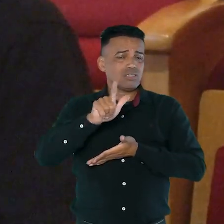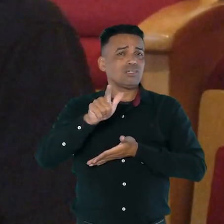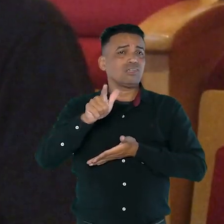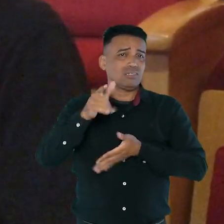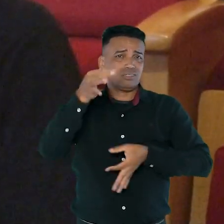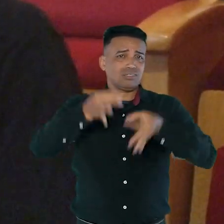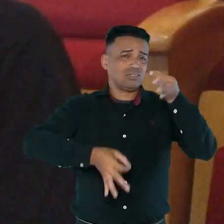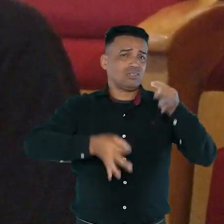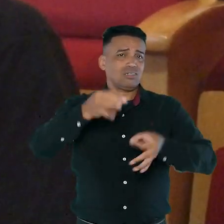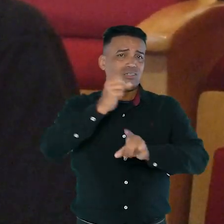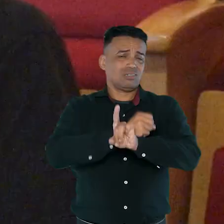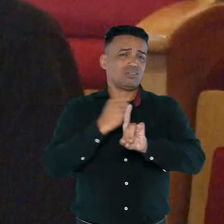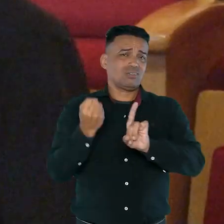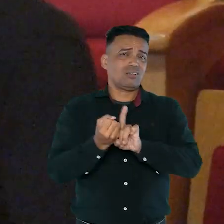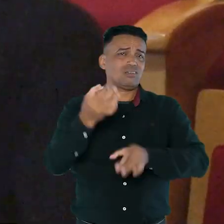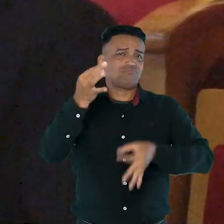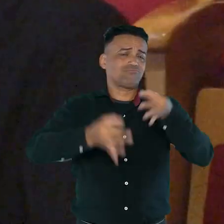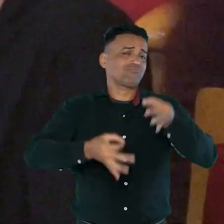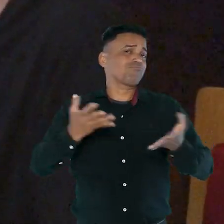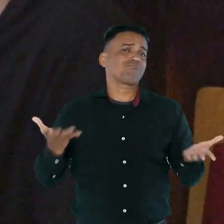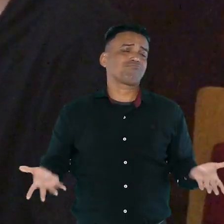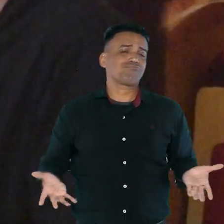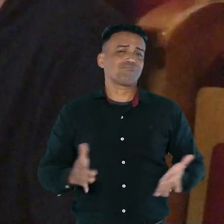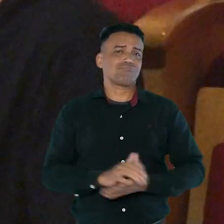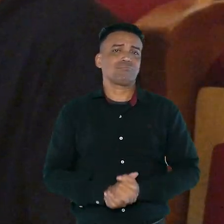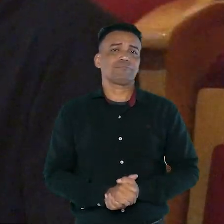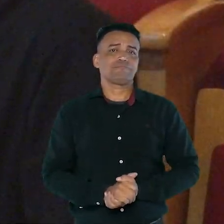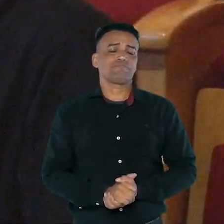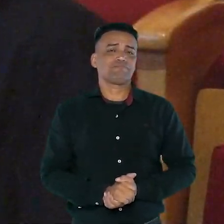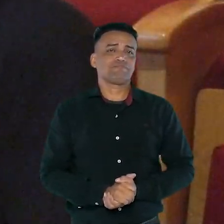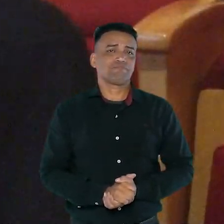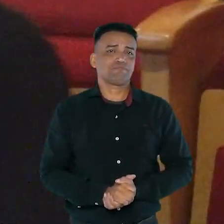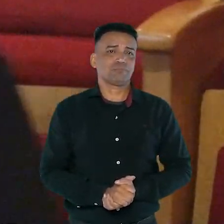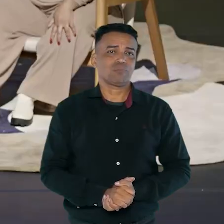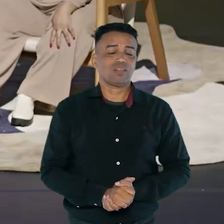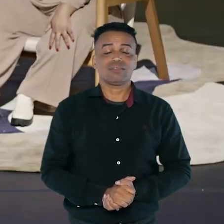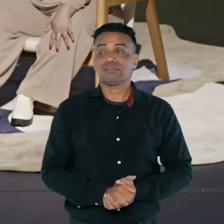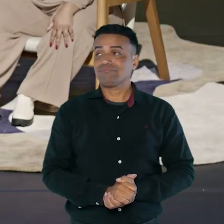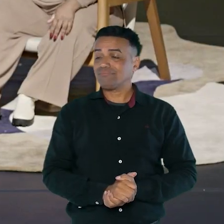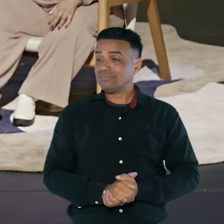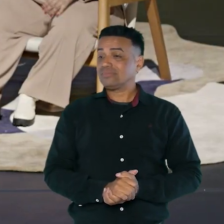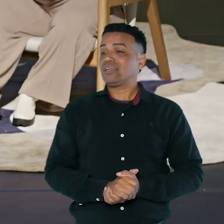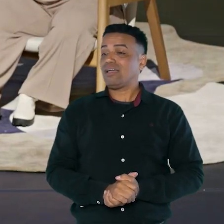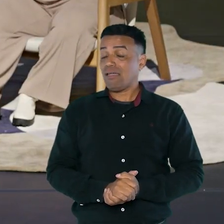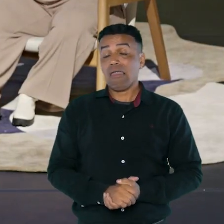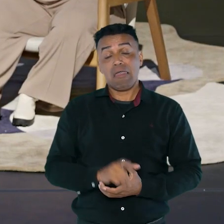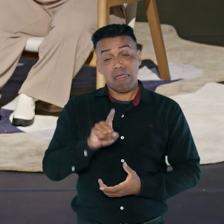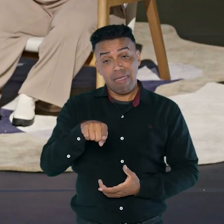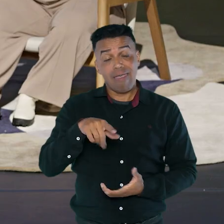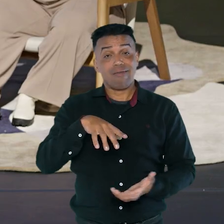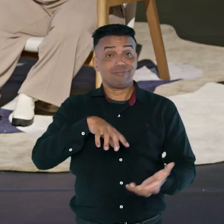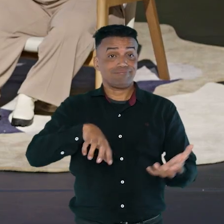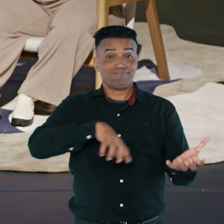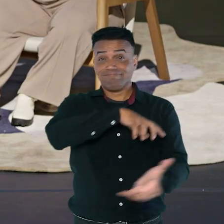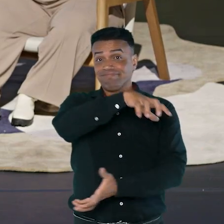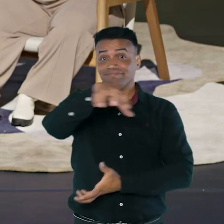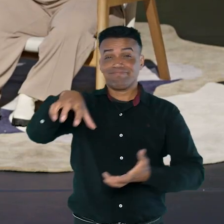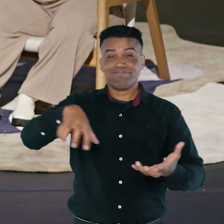justiça social? Nicolas é um jovem branco com boné do MST e camisa do Raul Seixas. Revolta, né? Acho que